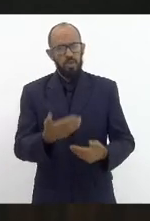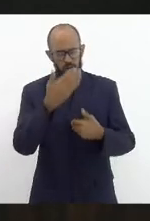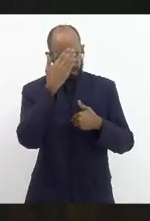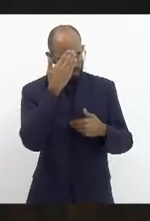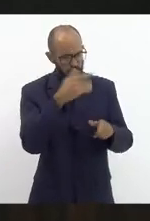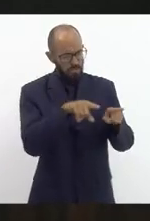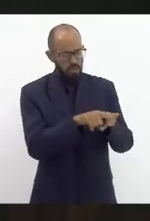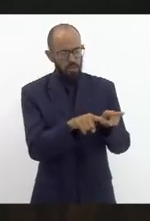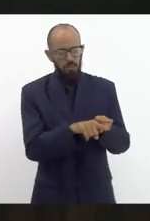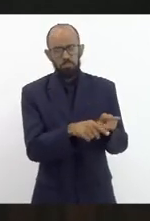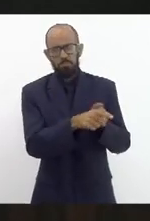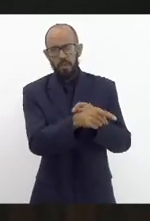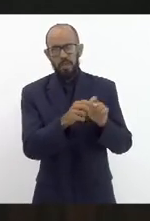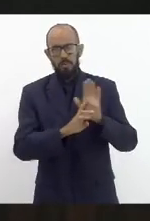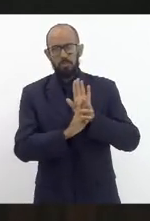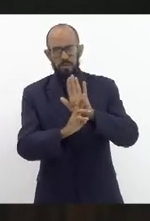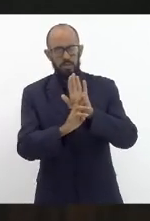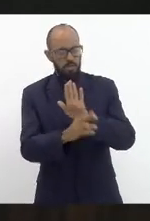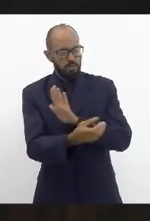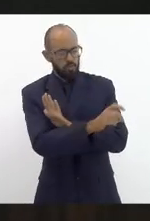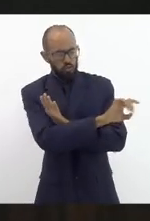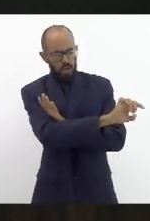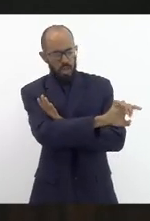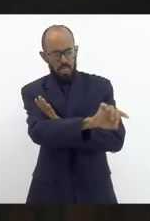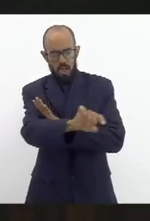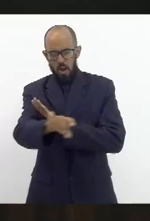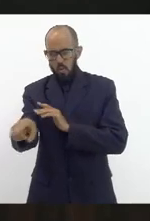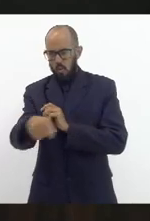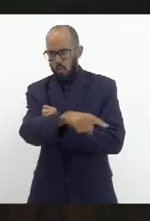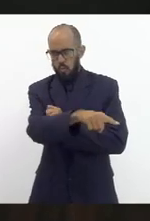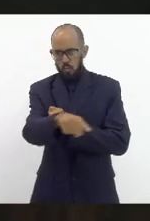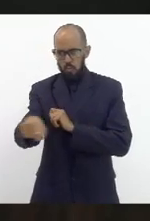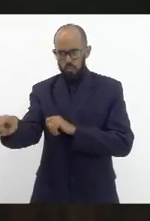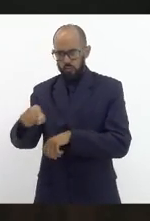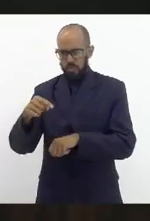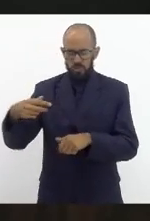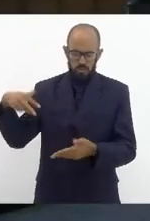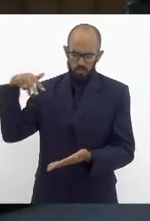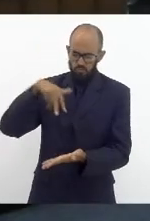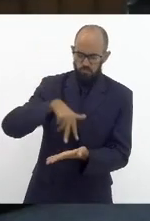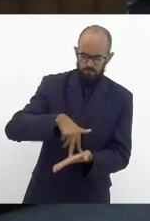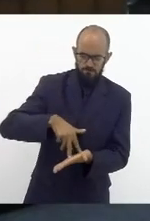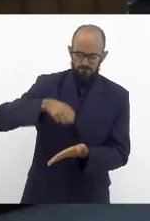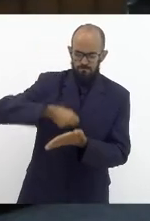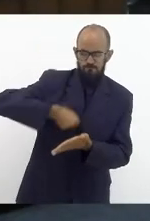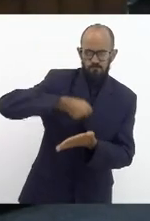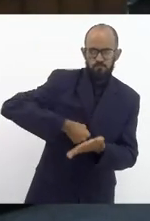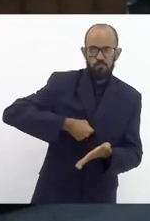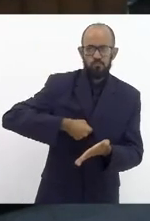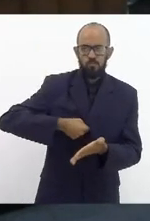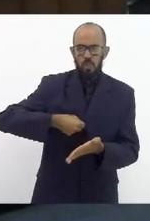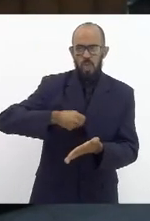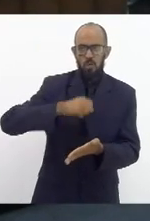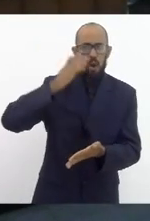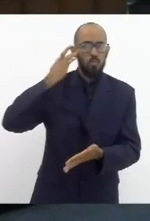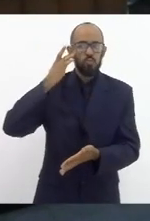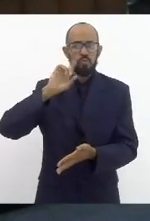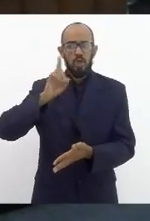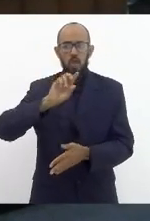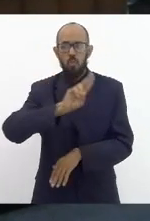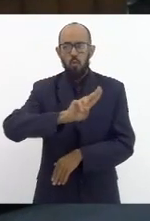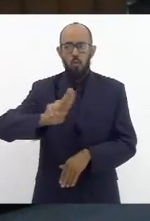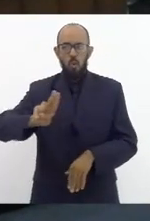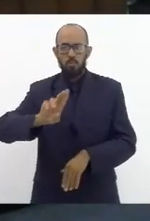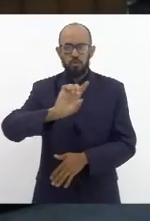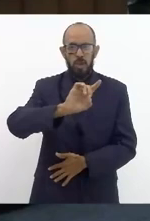a representação, né, de vocês, que tem sido bem atuante. Eu não decorei o nome de todo mundo, porque eu sou